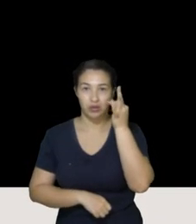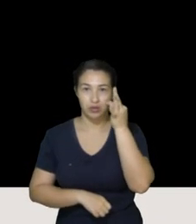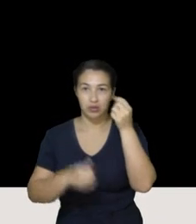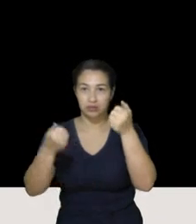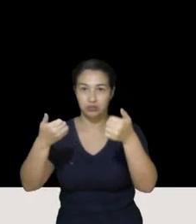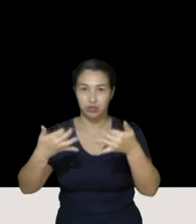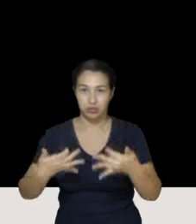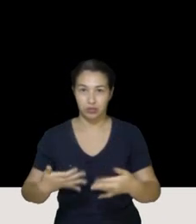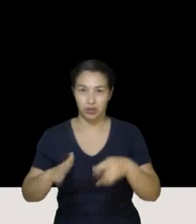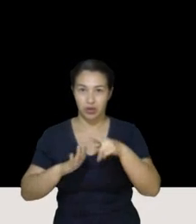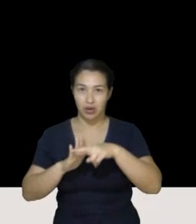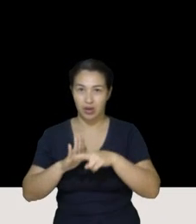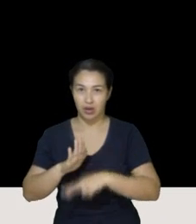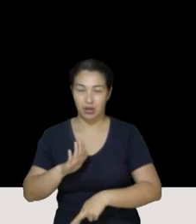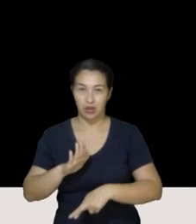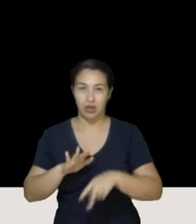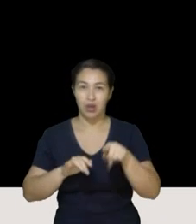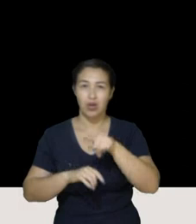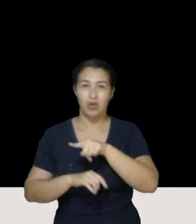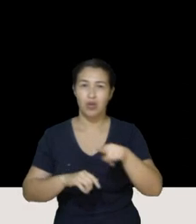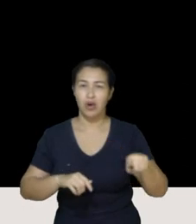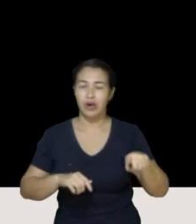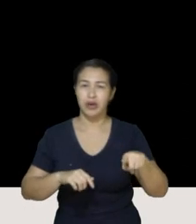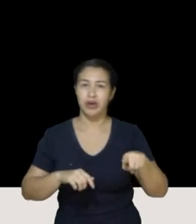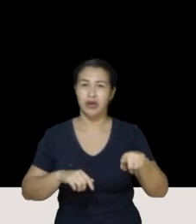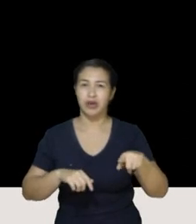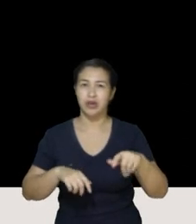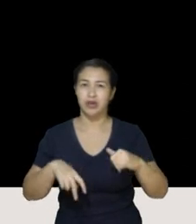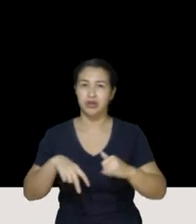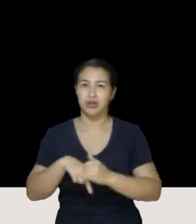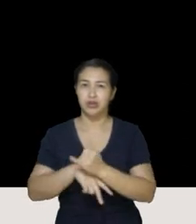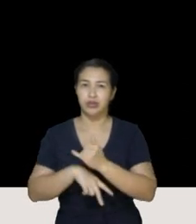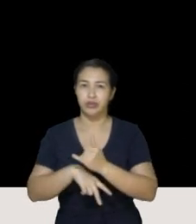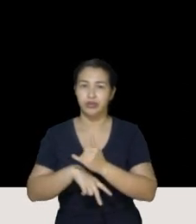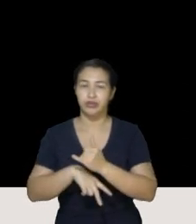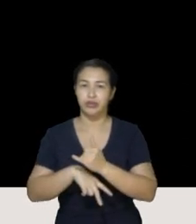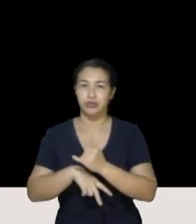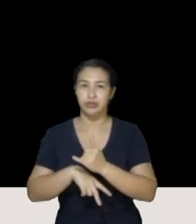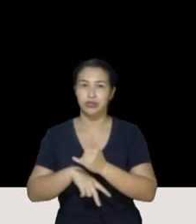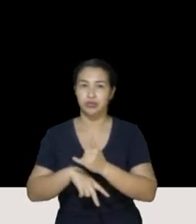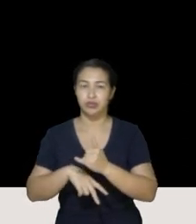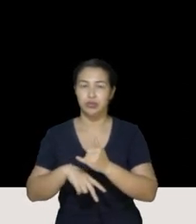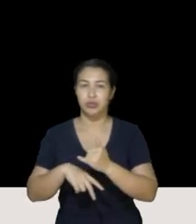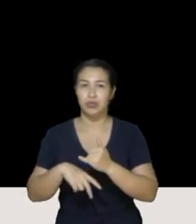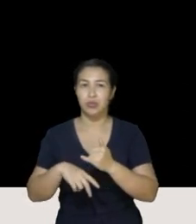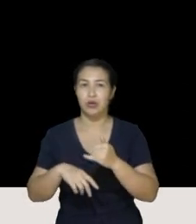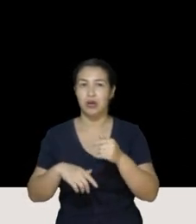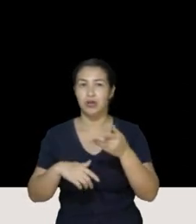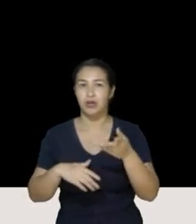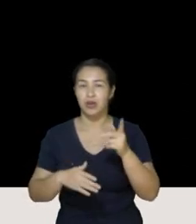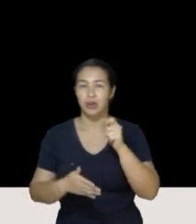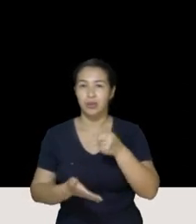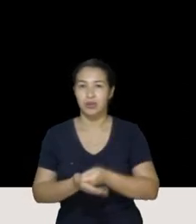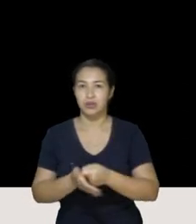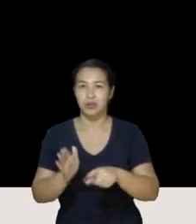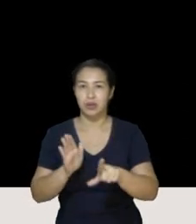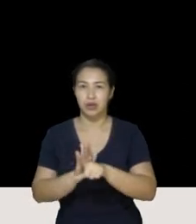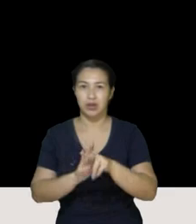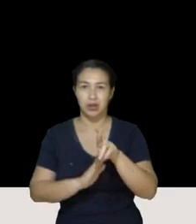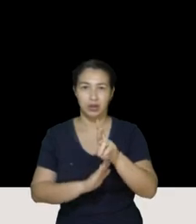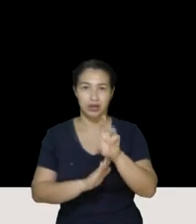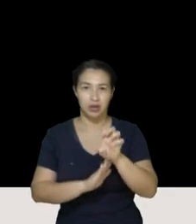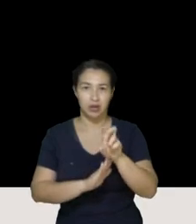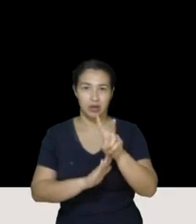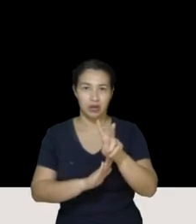sobre relatório de vitimização dos encarregados da aplicação da lei Revel no âmbito de